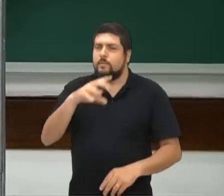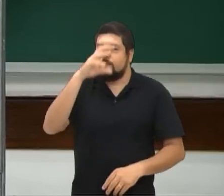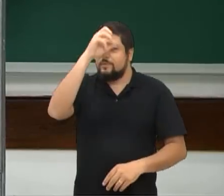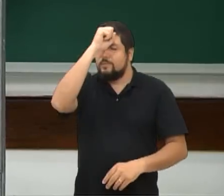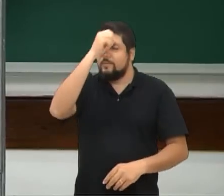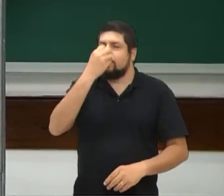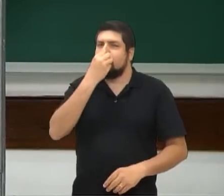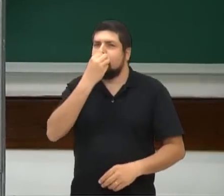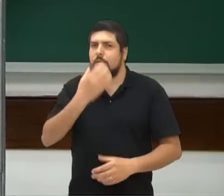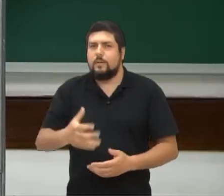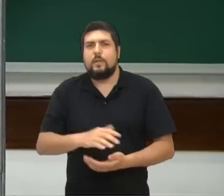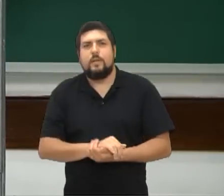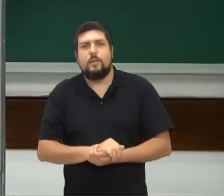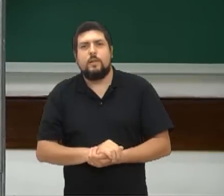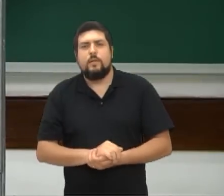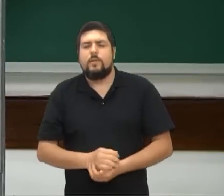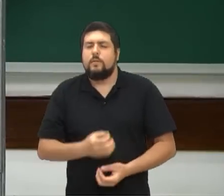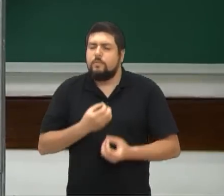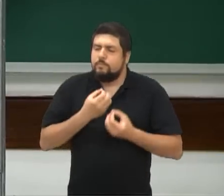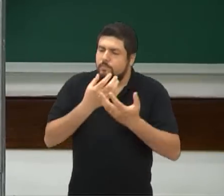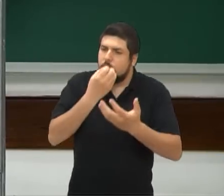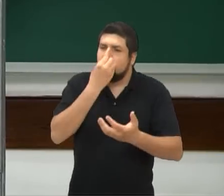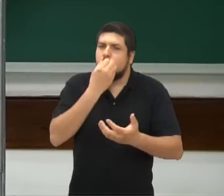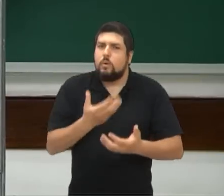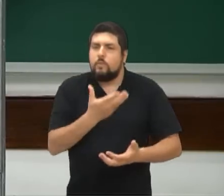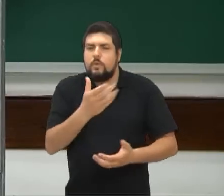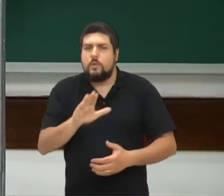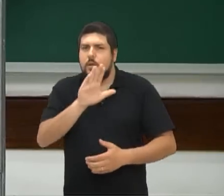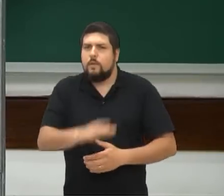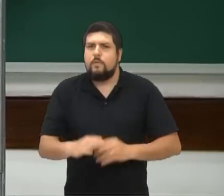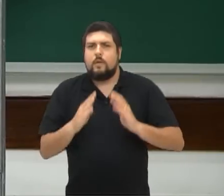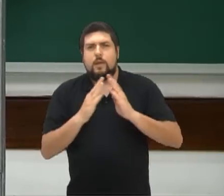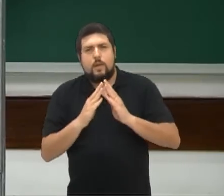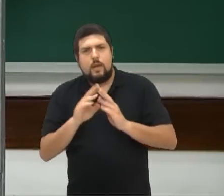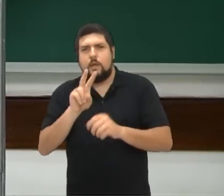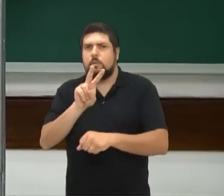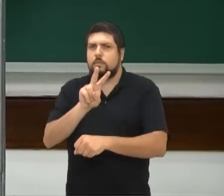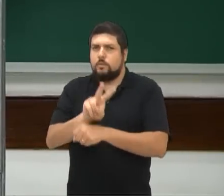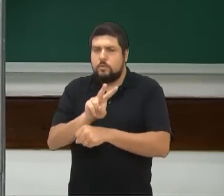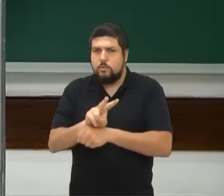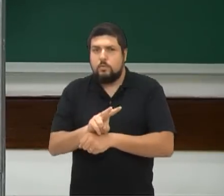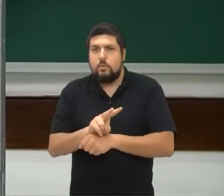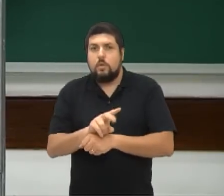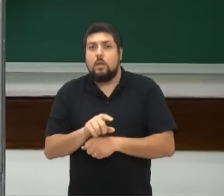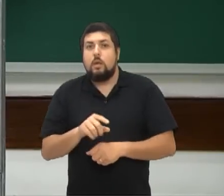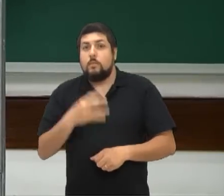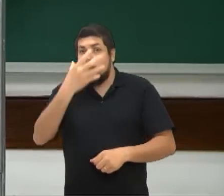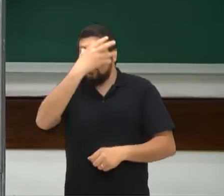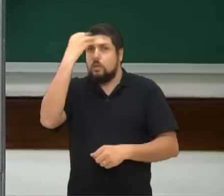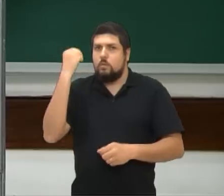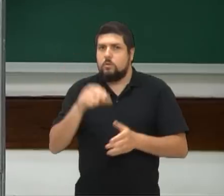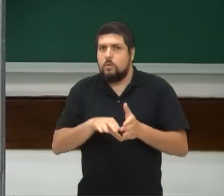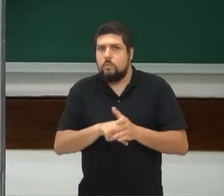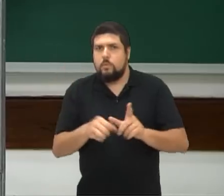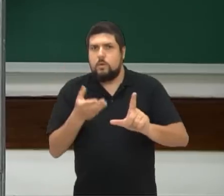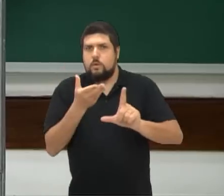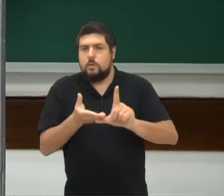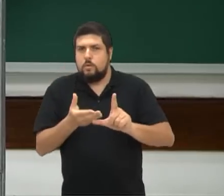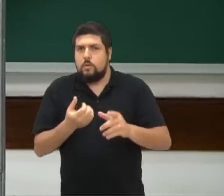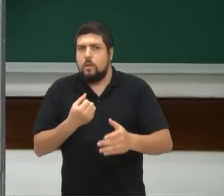tá? Tudo de bom para você, fique em casa, se cuide, não esqueça de ir lá responder a chamada na aula